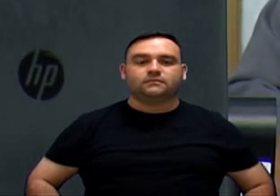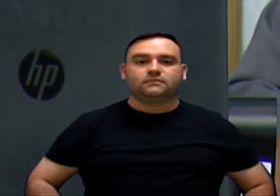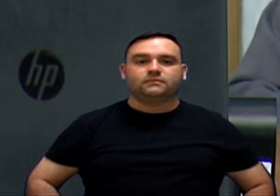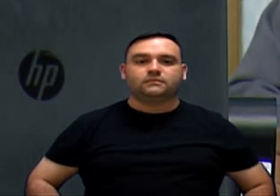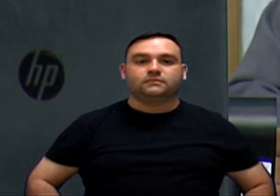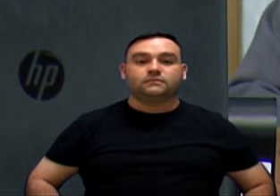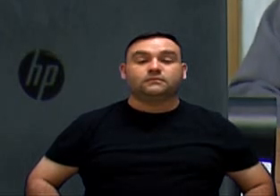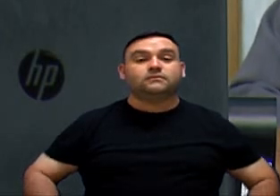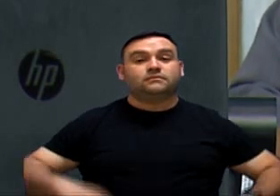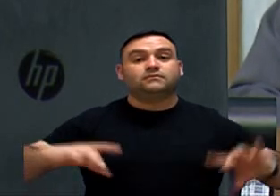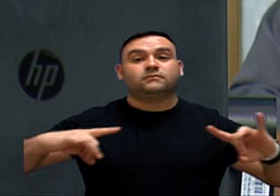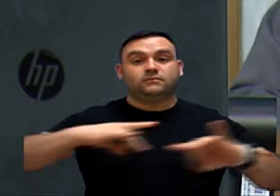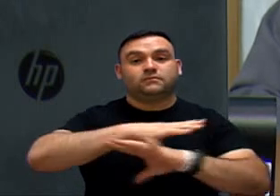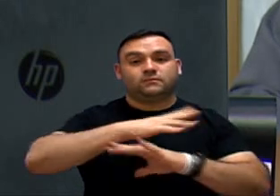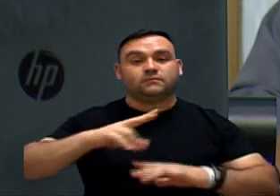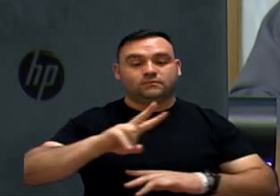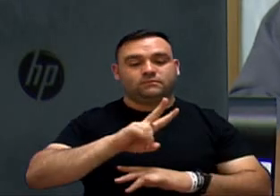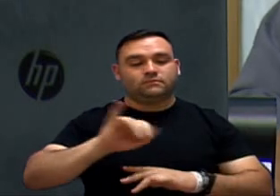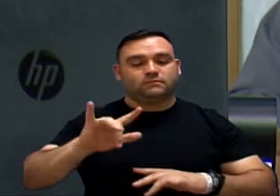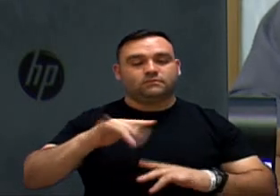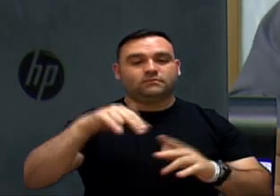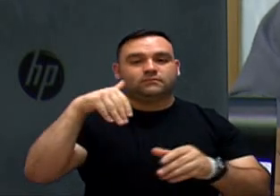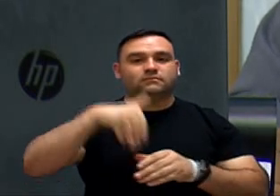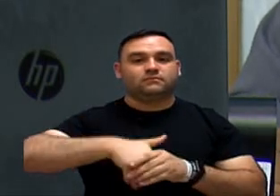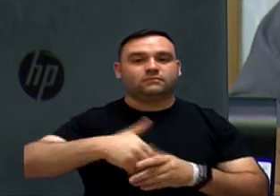Vou ter que encerrar a votação, senhores vereadores.